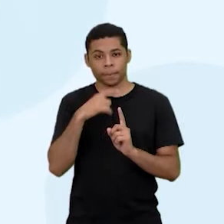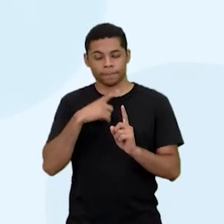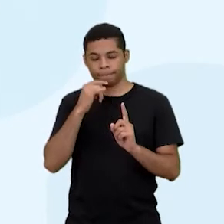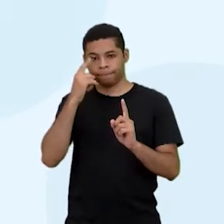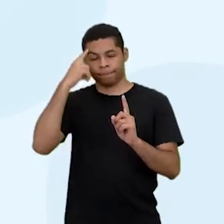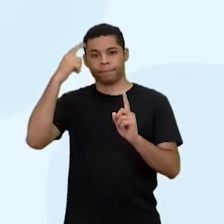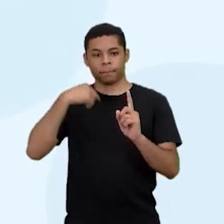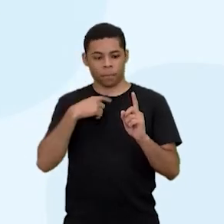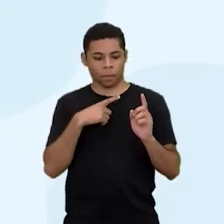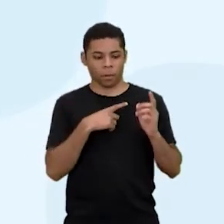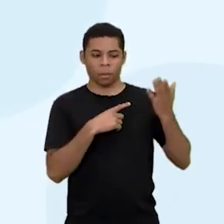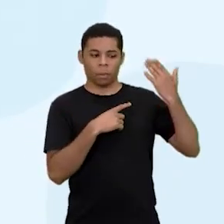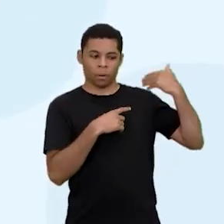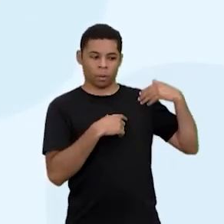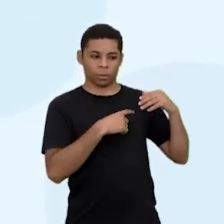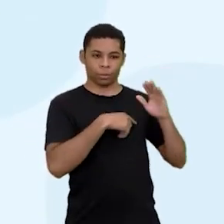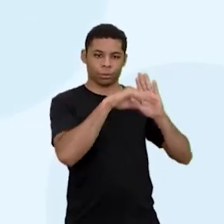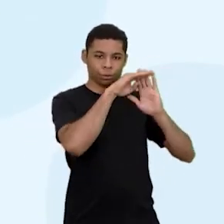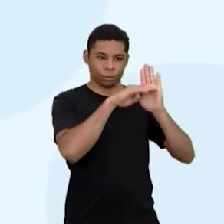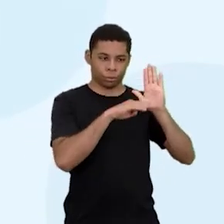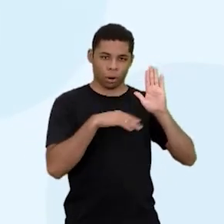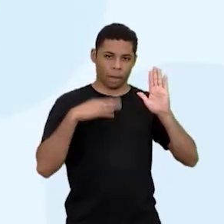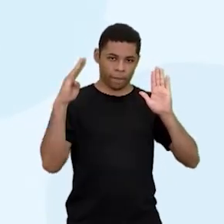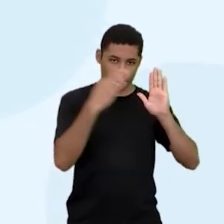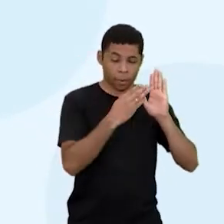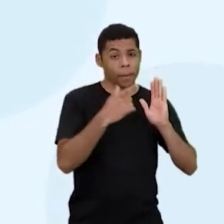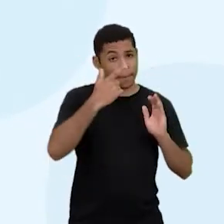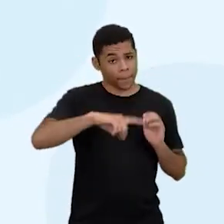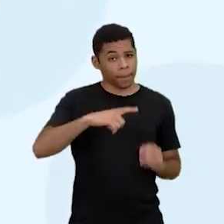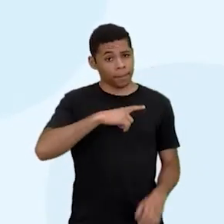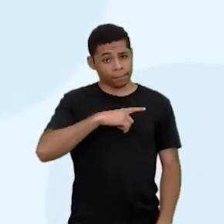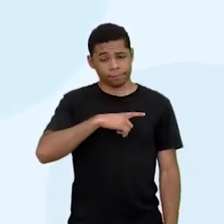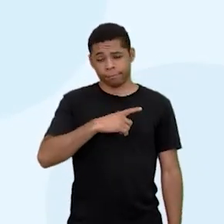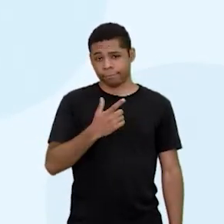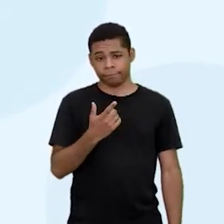referências e elementos da literatura fantástica,